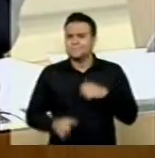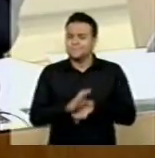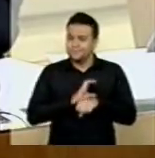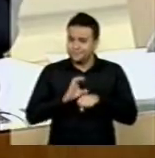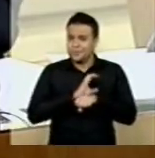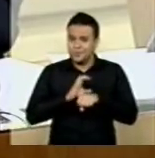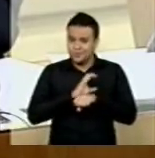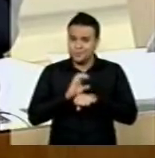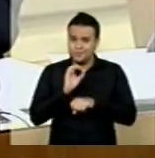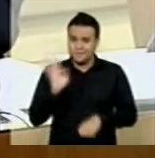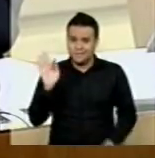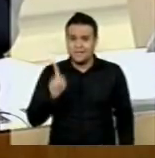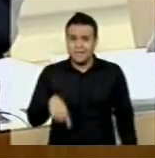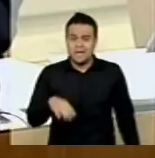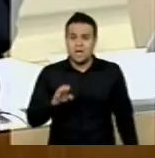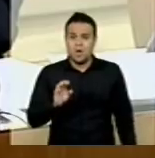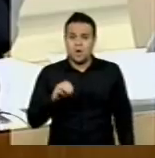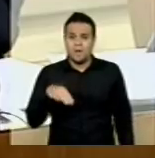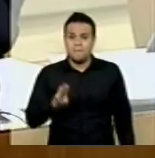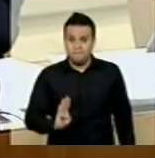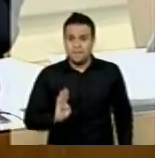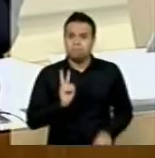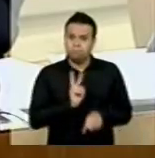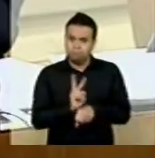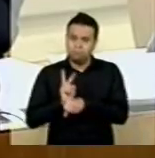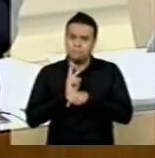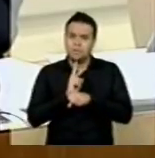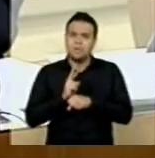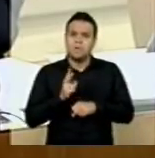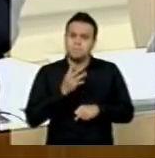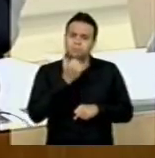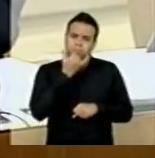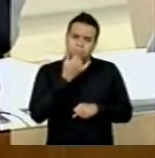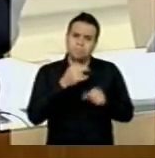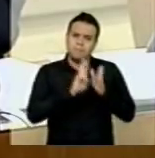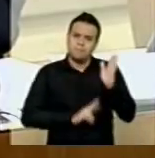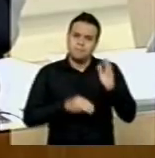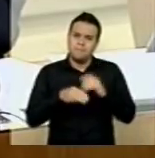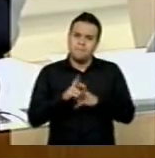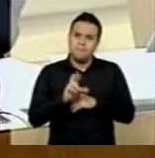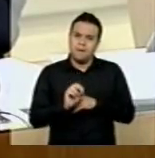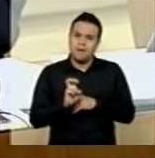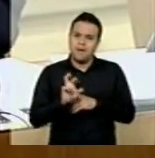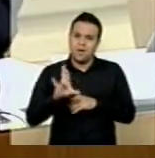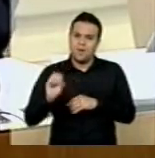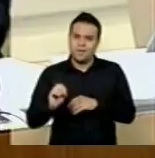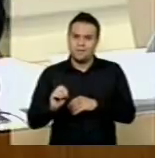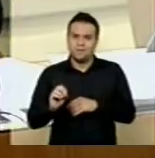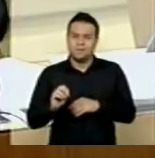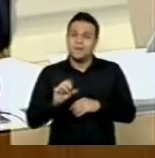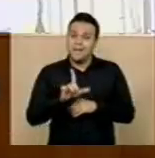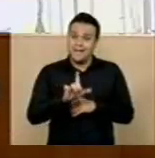função da MP velar pela rigidez desse princípio. Peço o vereador ministro Marco Aurélio para considerar a parte